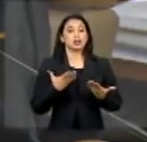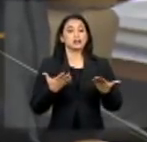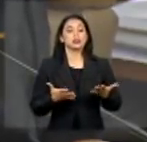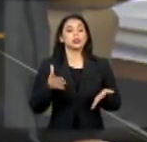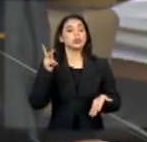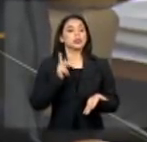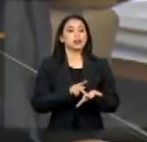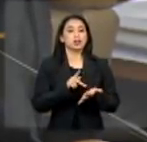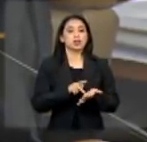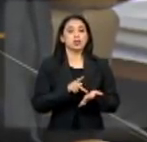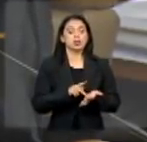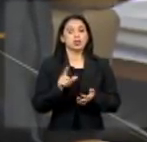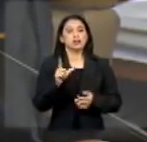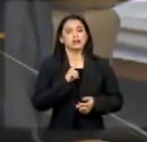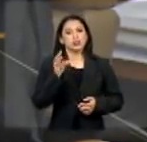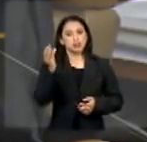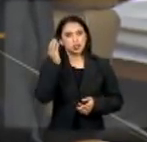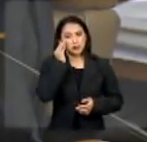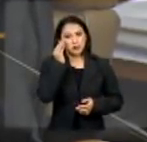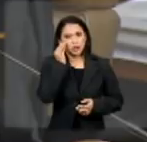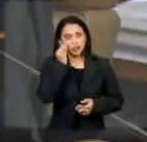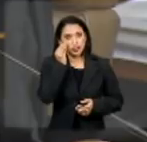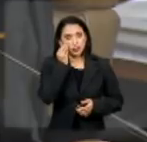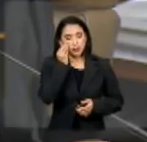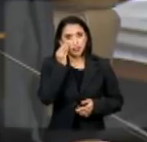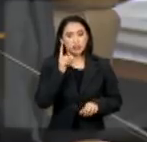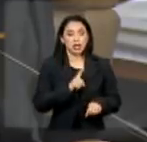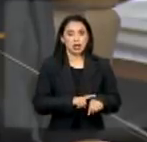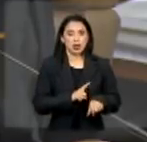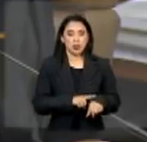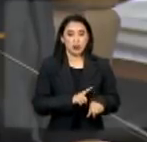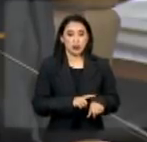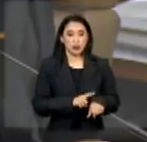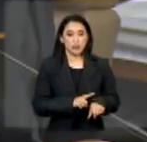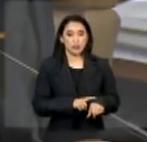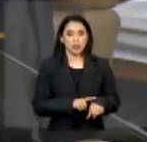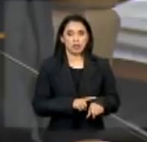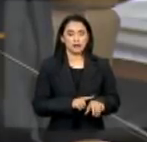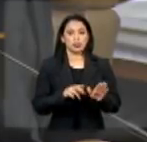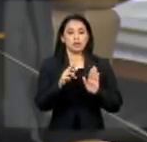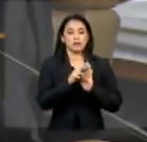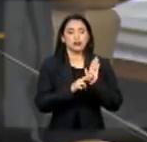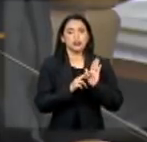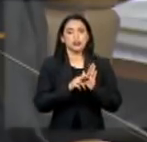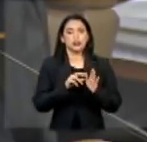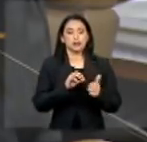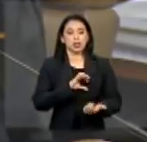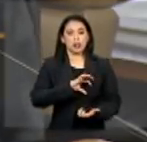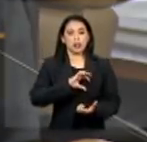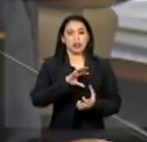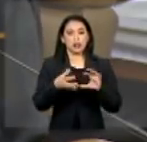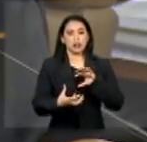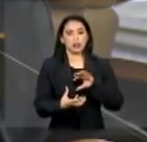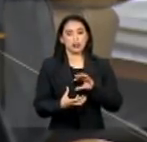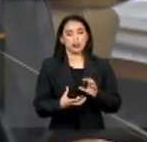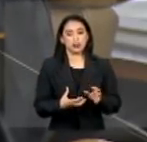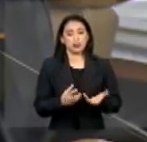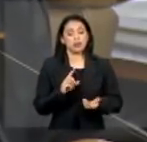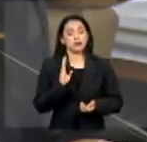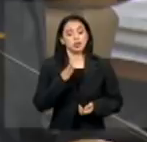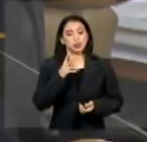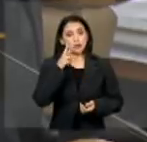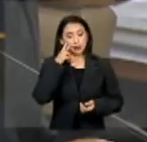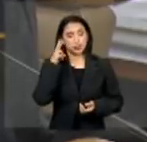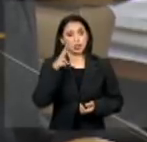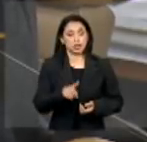vivenciada ao tempo em que adita da reforma normativa da instrução processual penal foi desencadeada